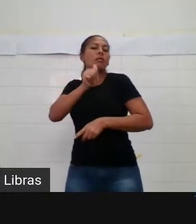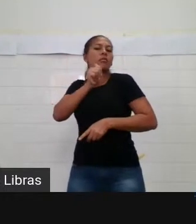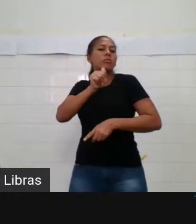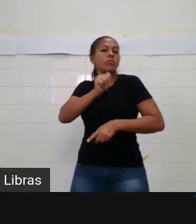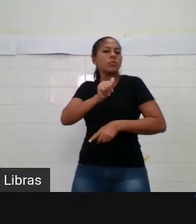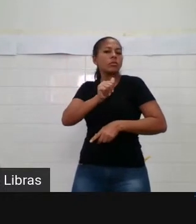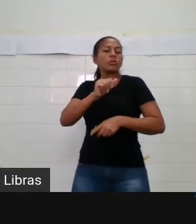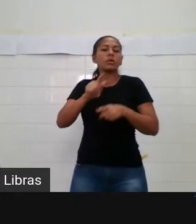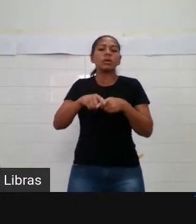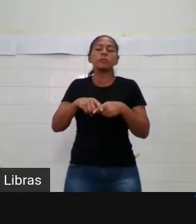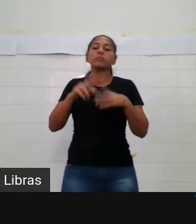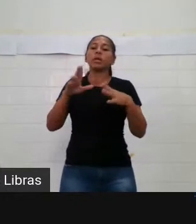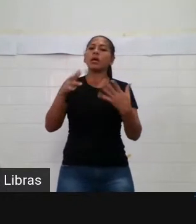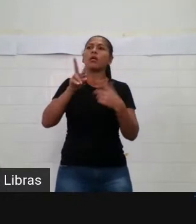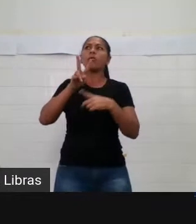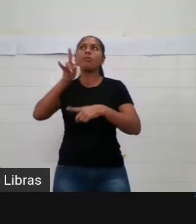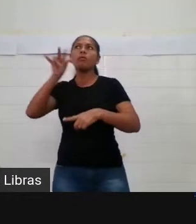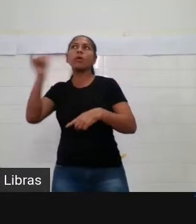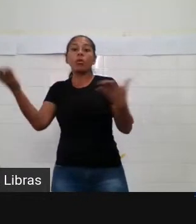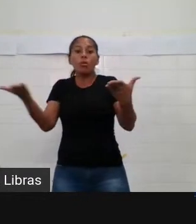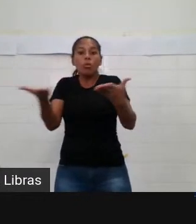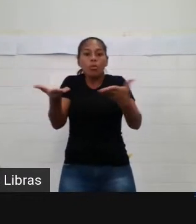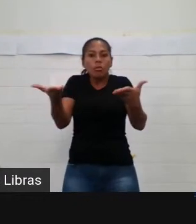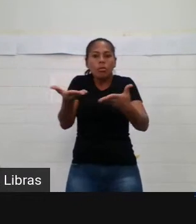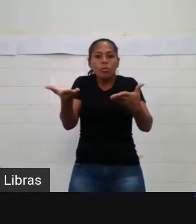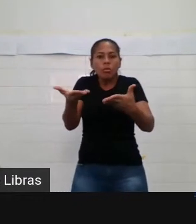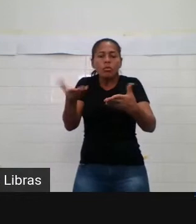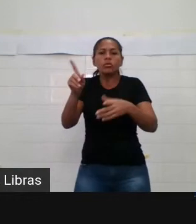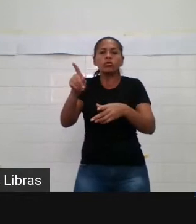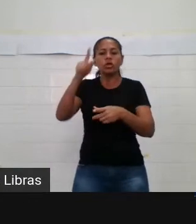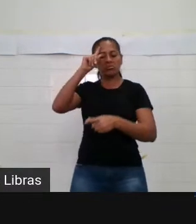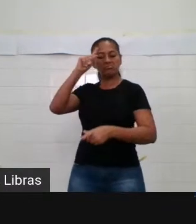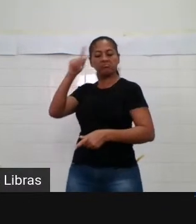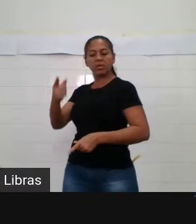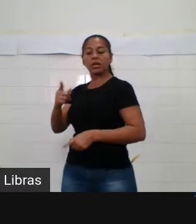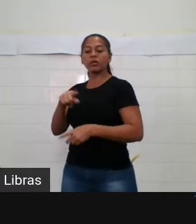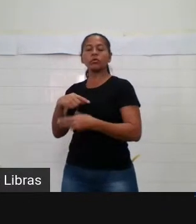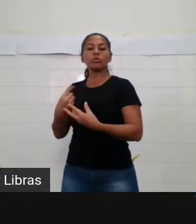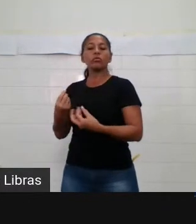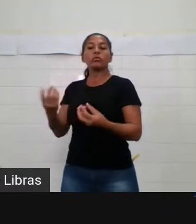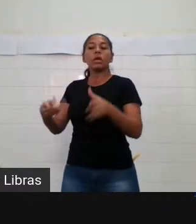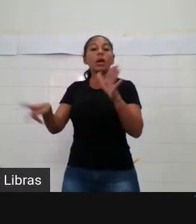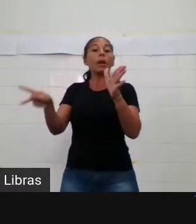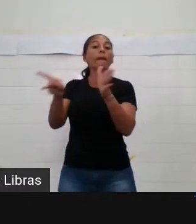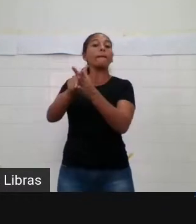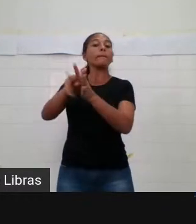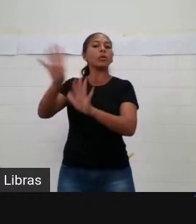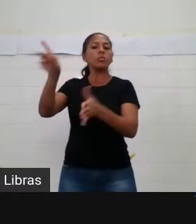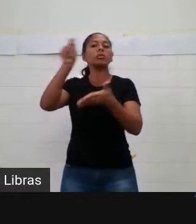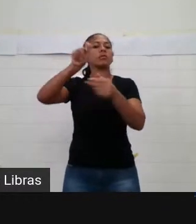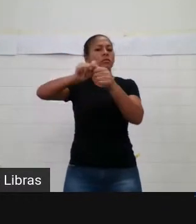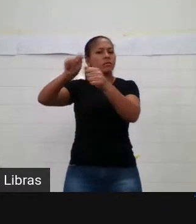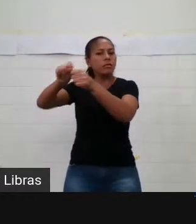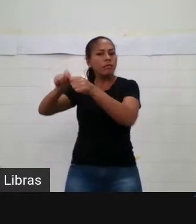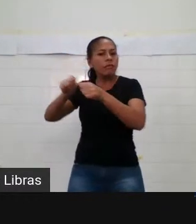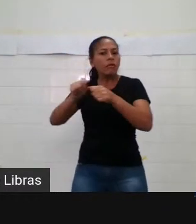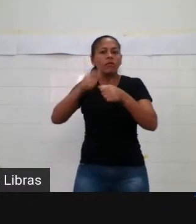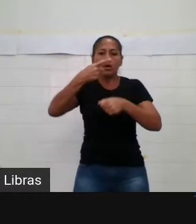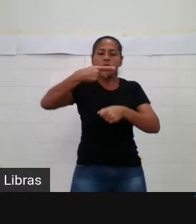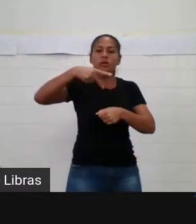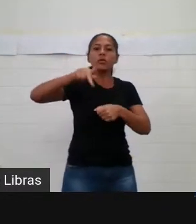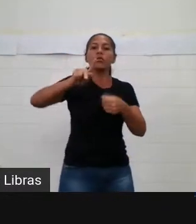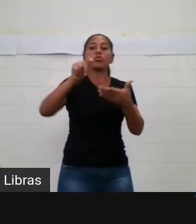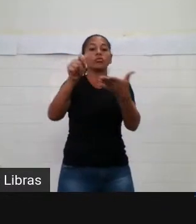vai, hoje a Palas, né, ela é dona, digamos assim, é ela quem publica toda, a editora